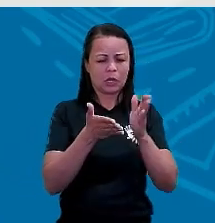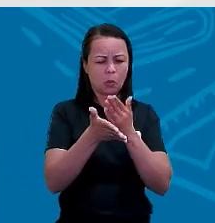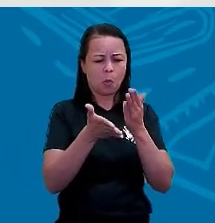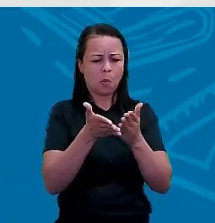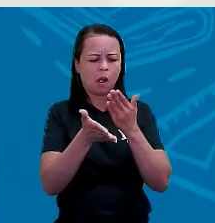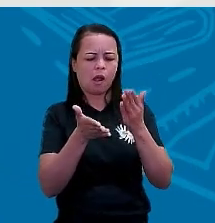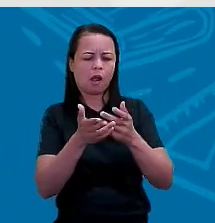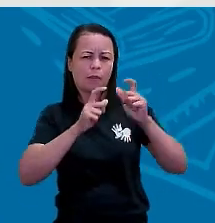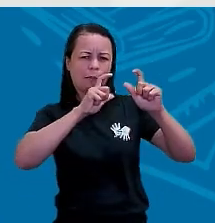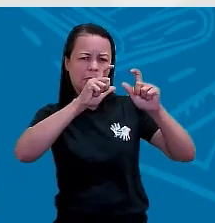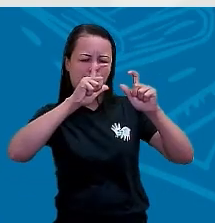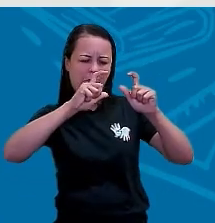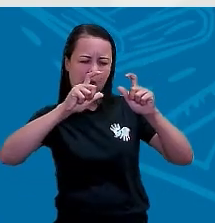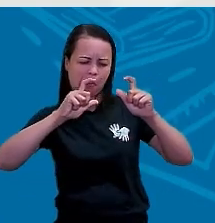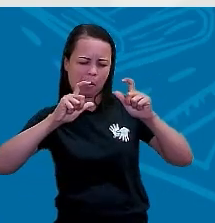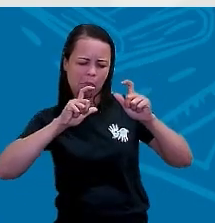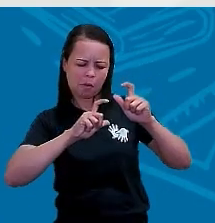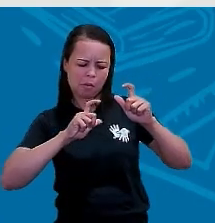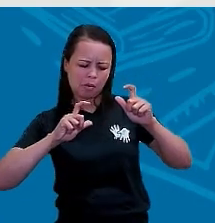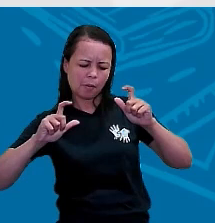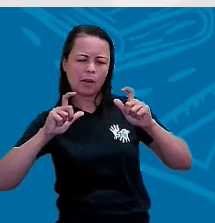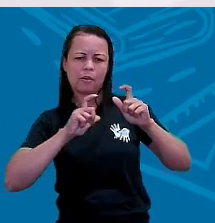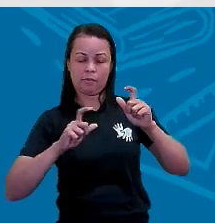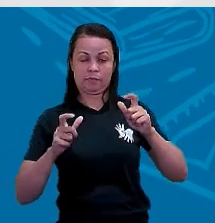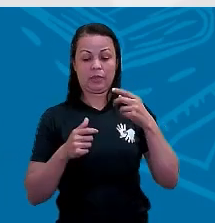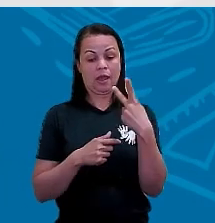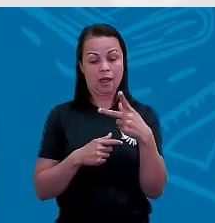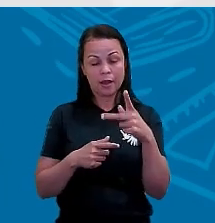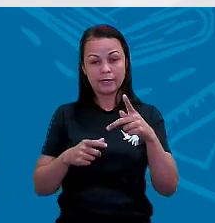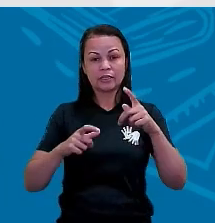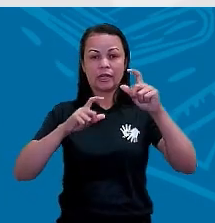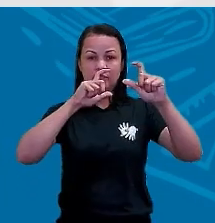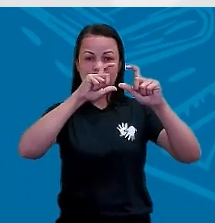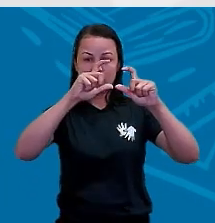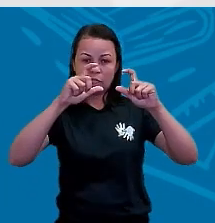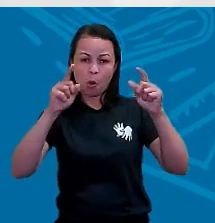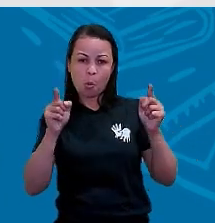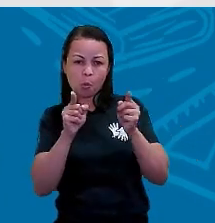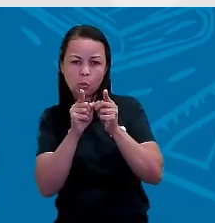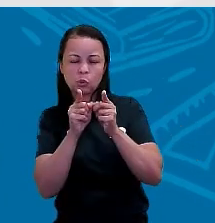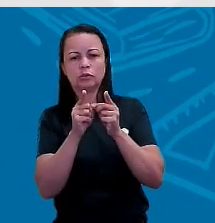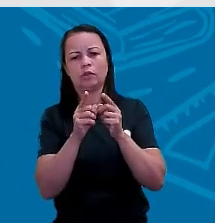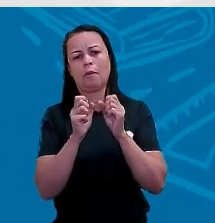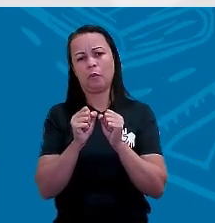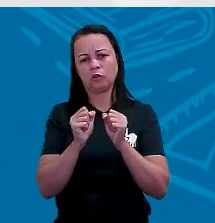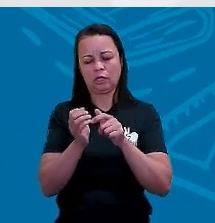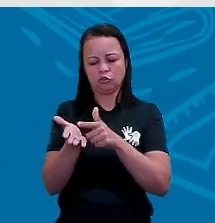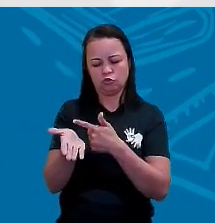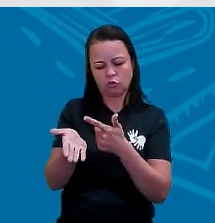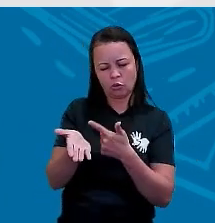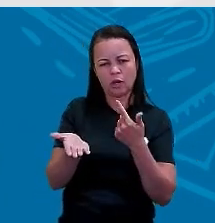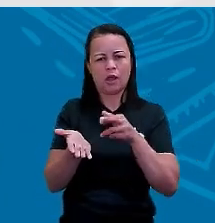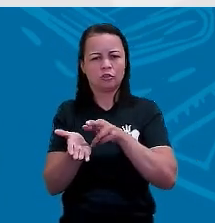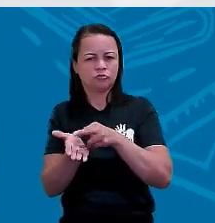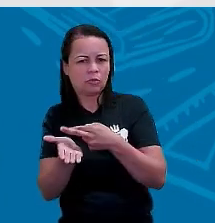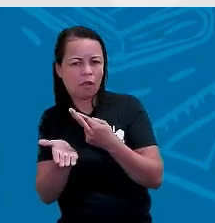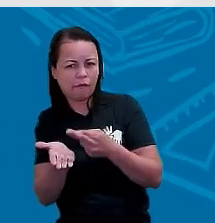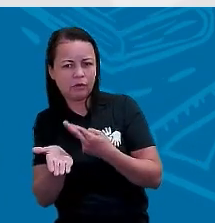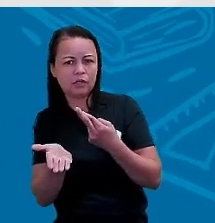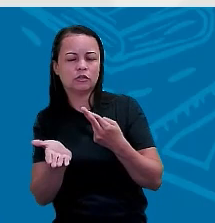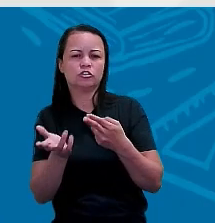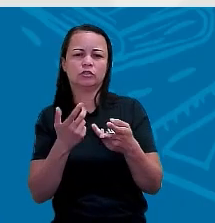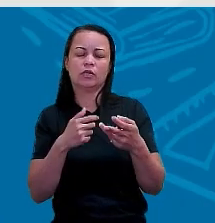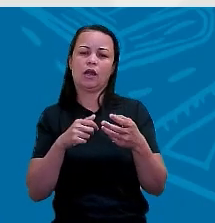é longa e a tirinha ela é curtinha, tá? Então, elas podem estar em jornais, em revistas,